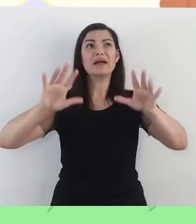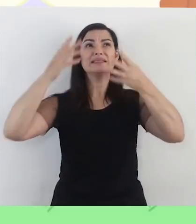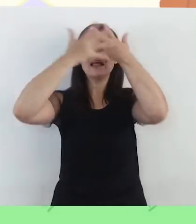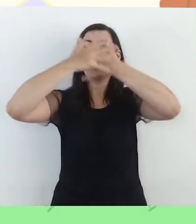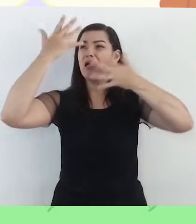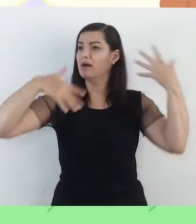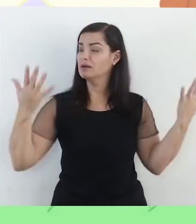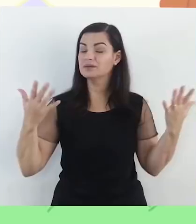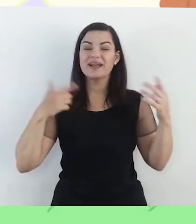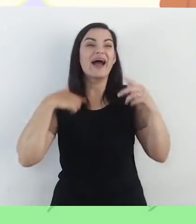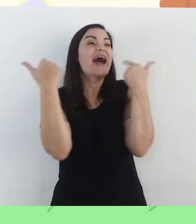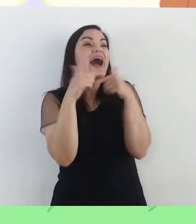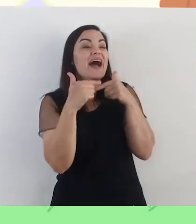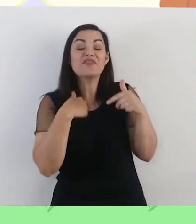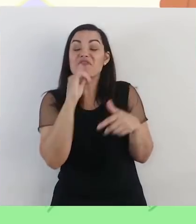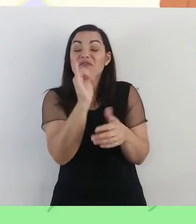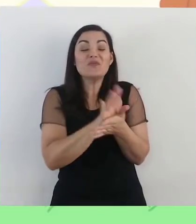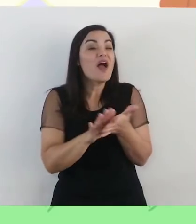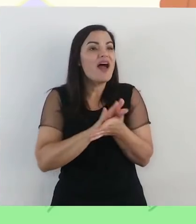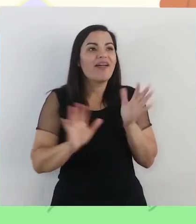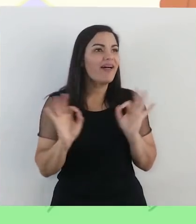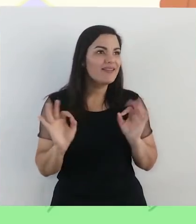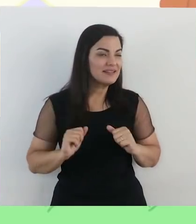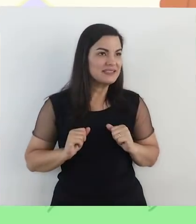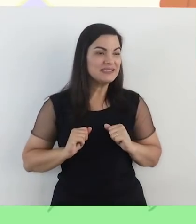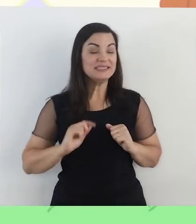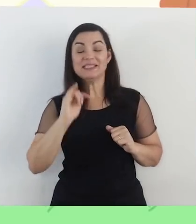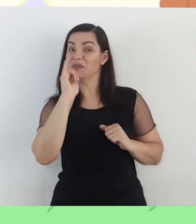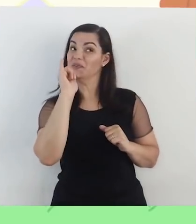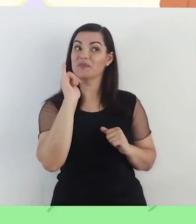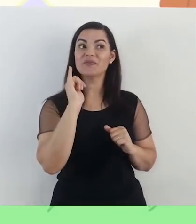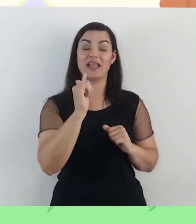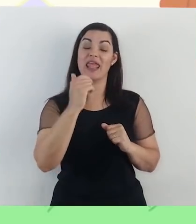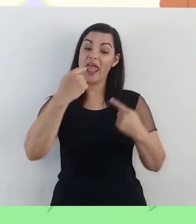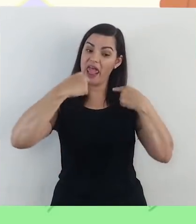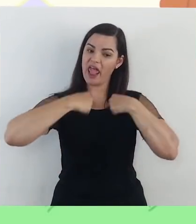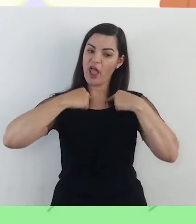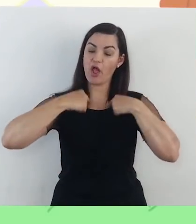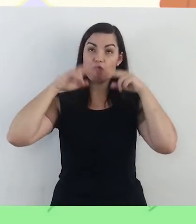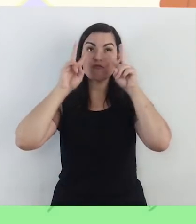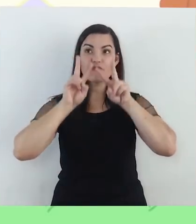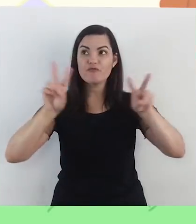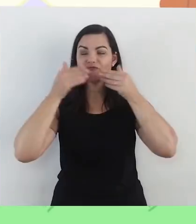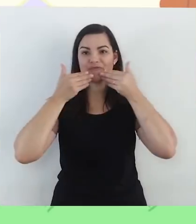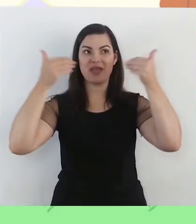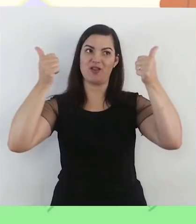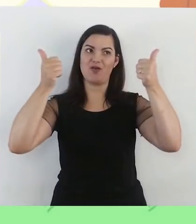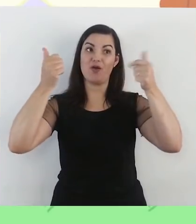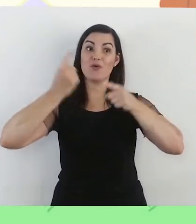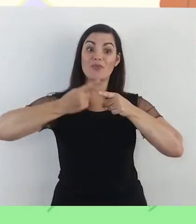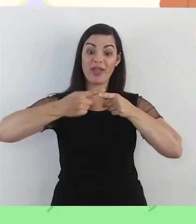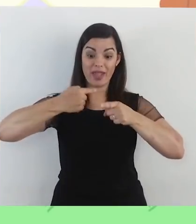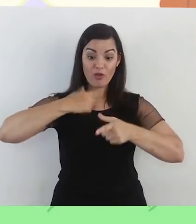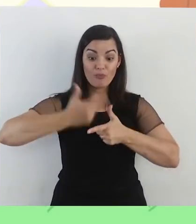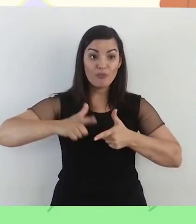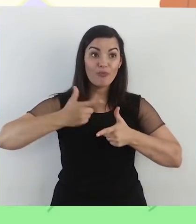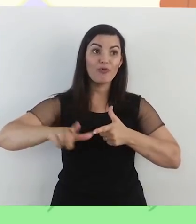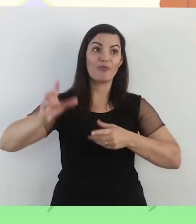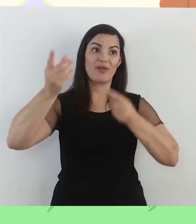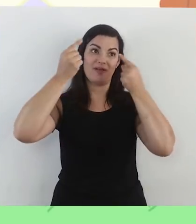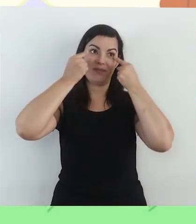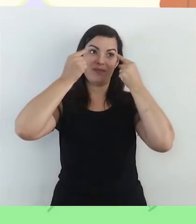eles. Eu não falei nada disso. Eu falei que eu enxergava melhor com eles, porque eu tenho uma